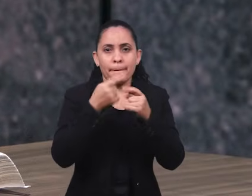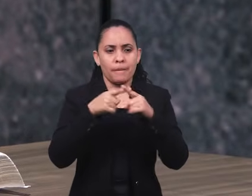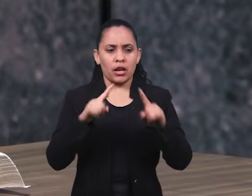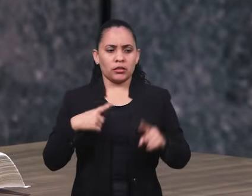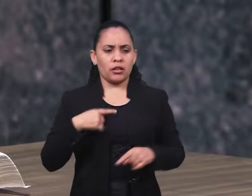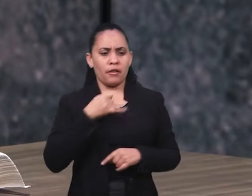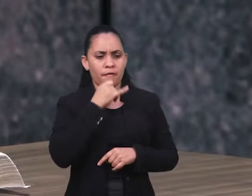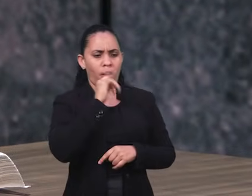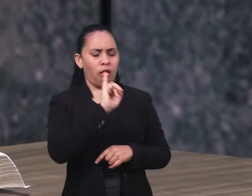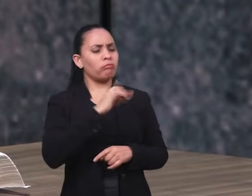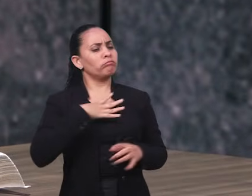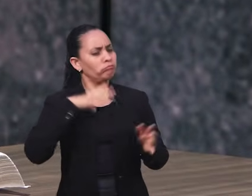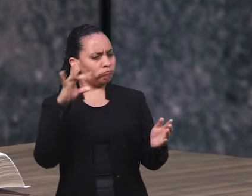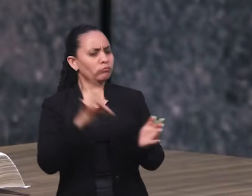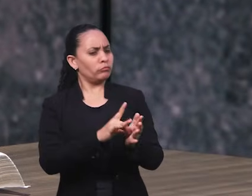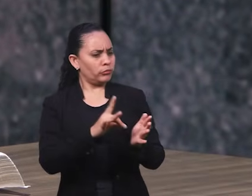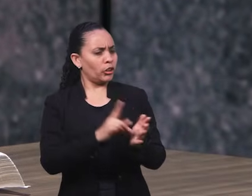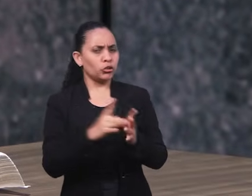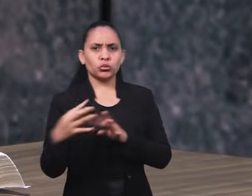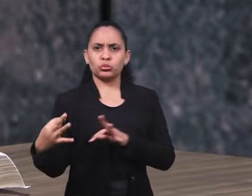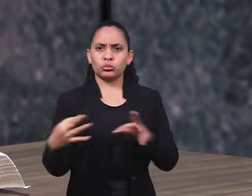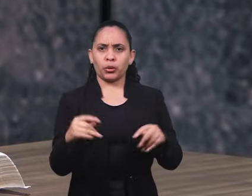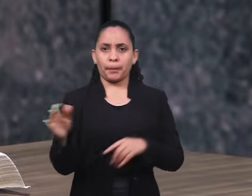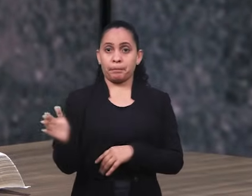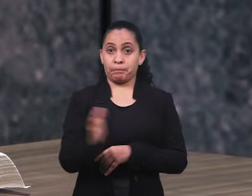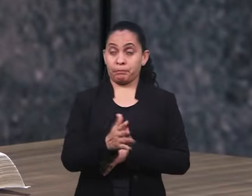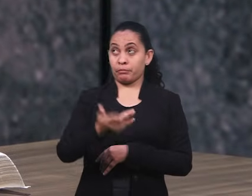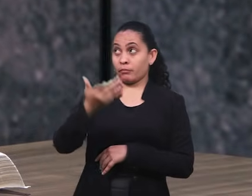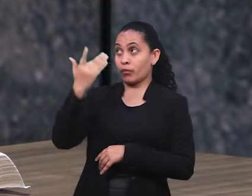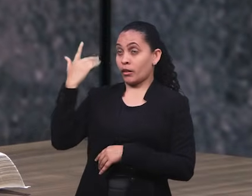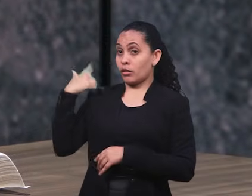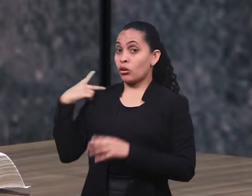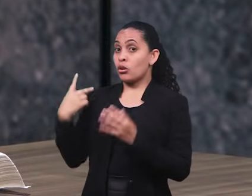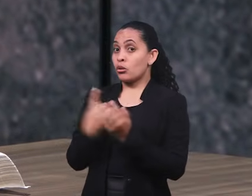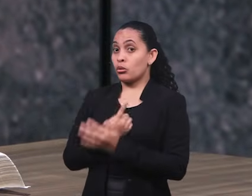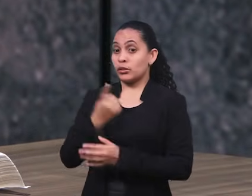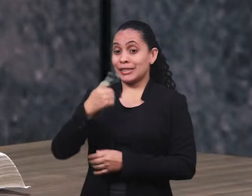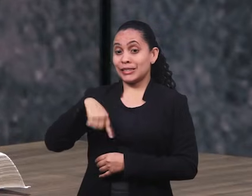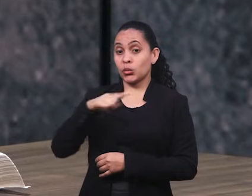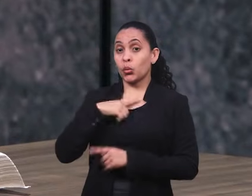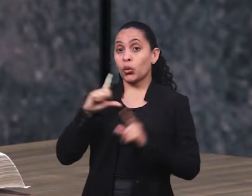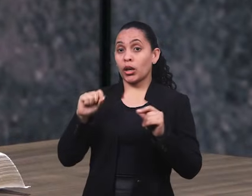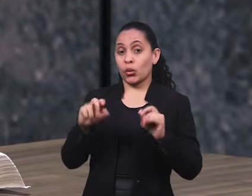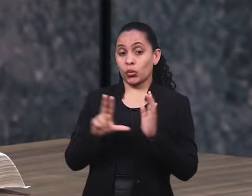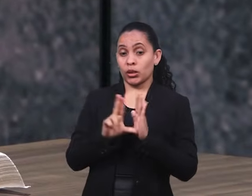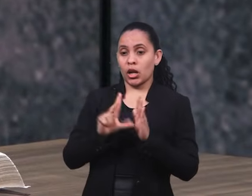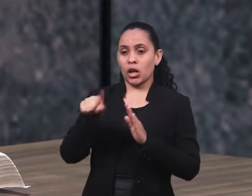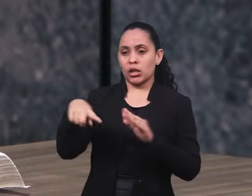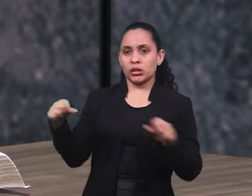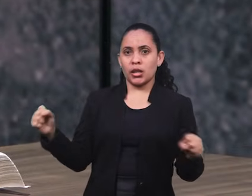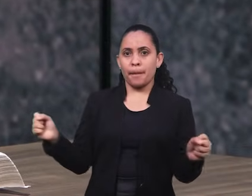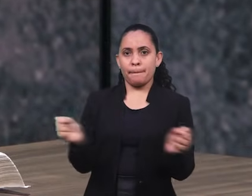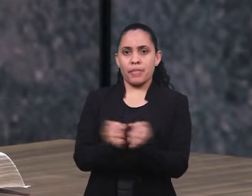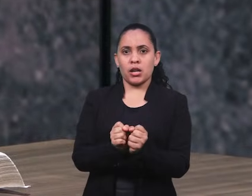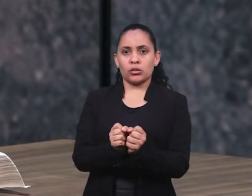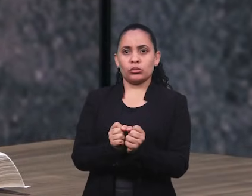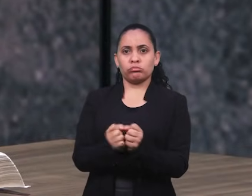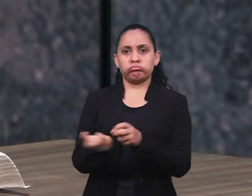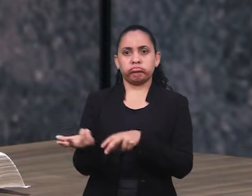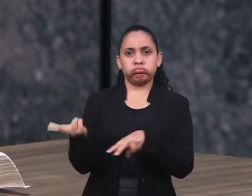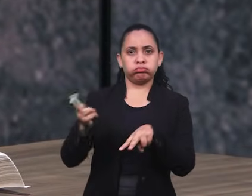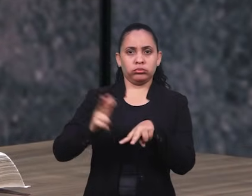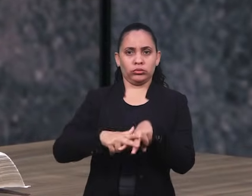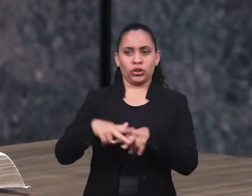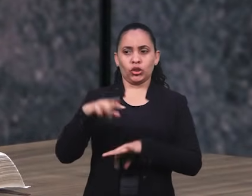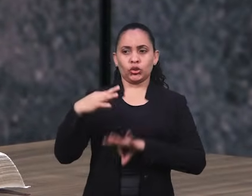Mas, ao contrário, ele reafirma tudo o que ele disse. Em outros tempos, o que teria acontecido com Lutero? Ele teria sido preso,